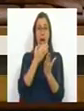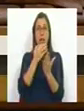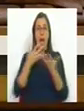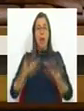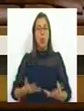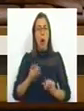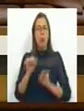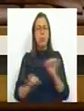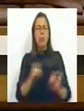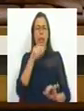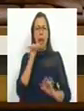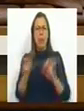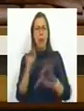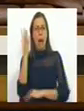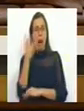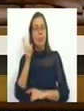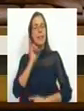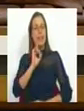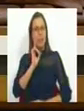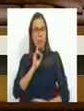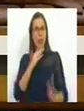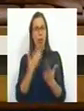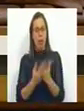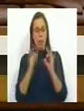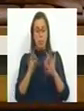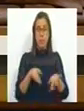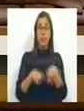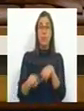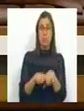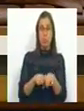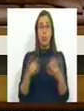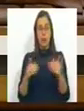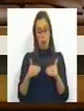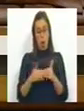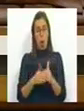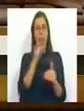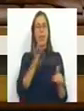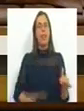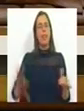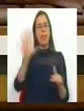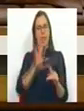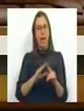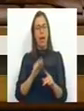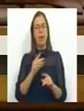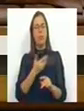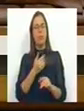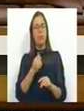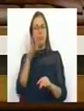atualizado é fundamental para a implementação de uma verdadeira política de ordenamento dos territórios